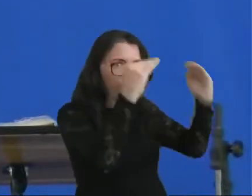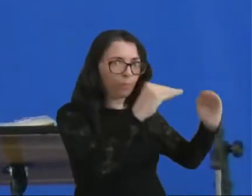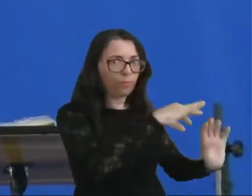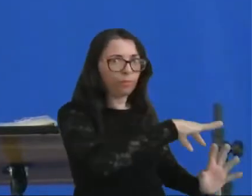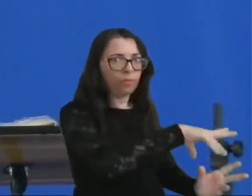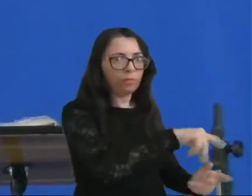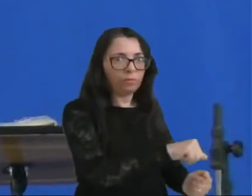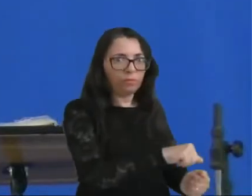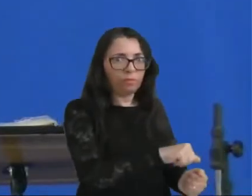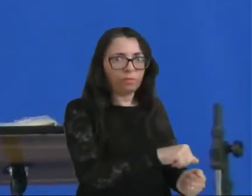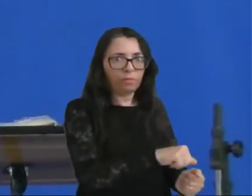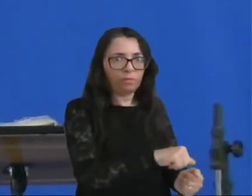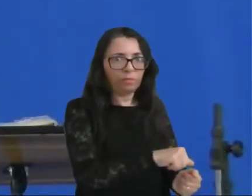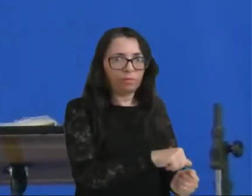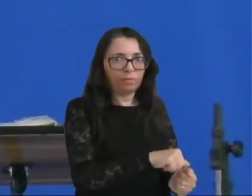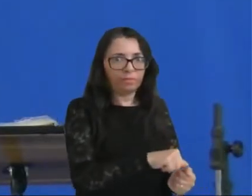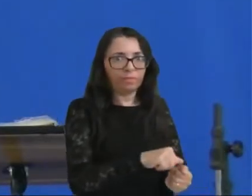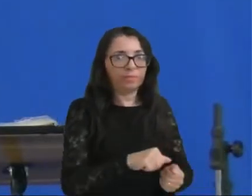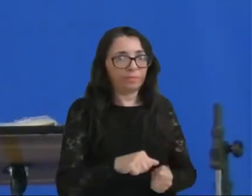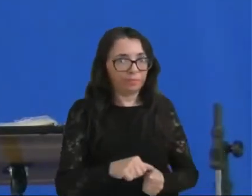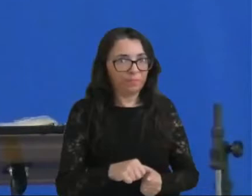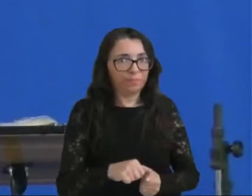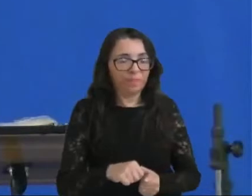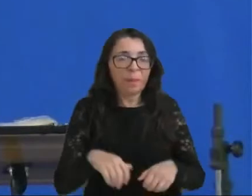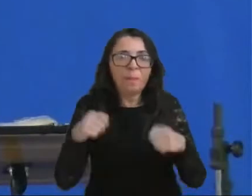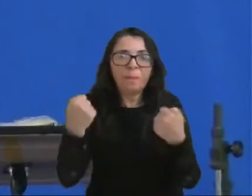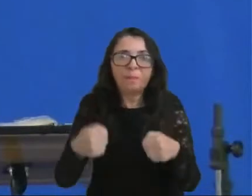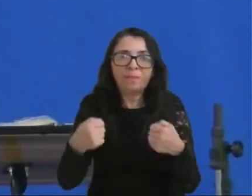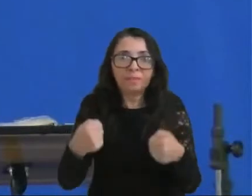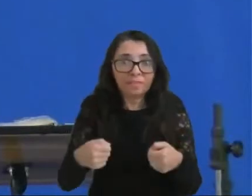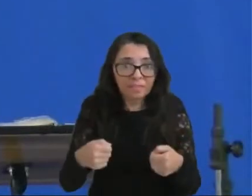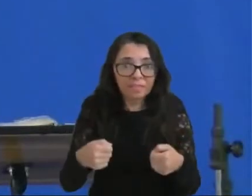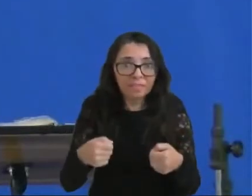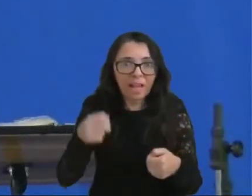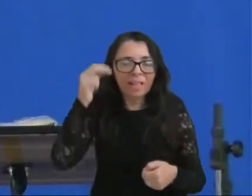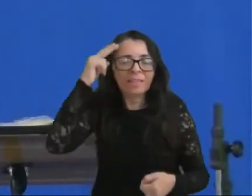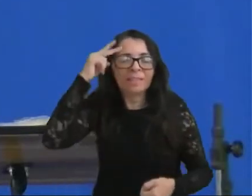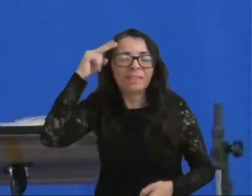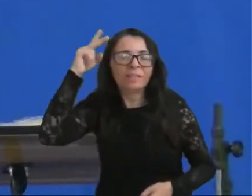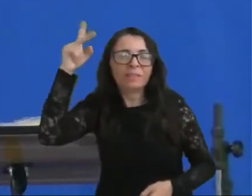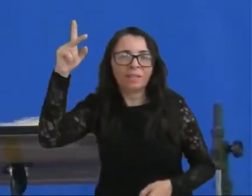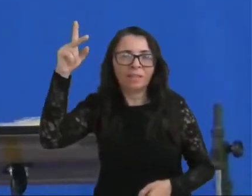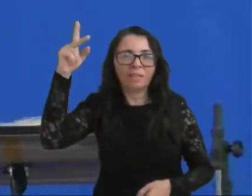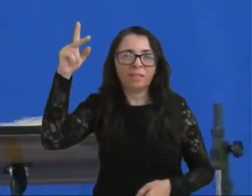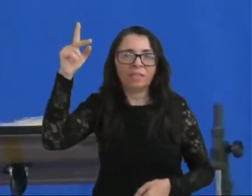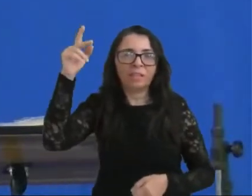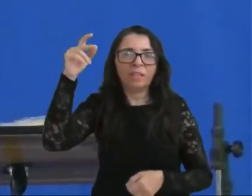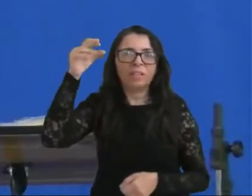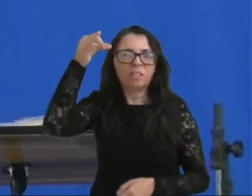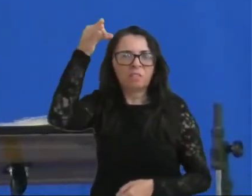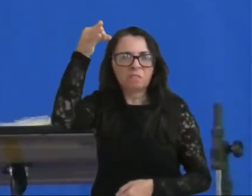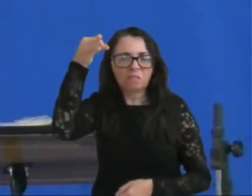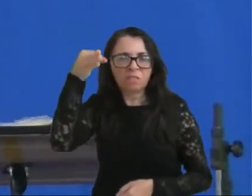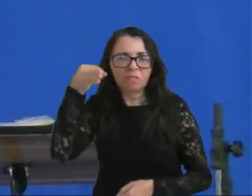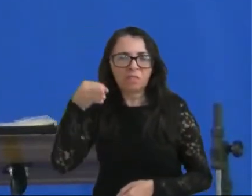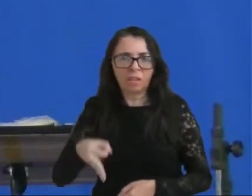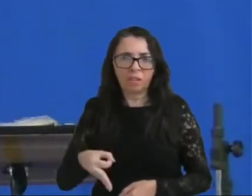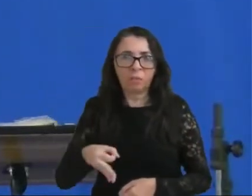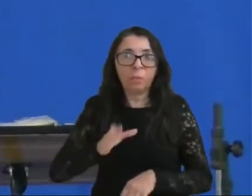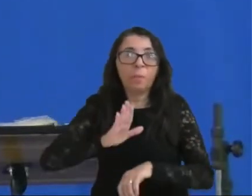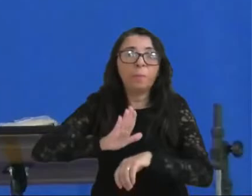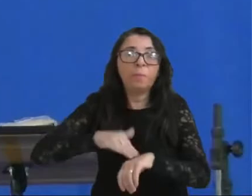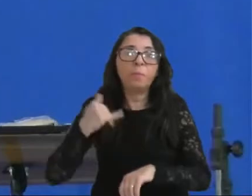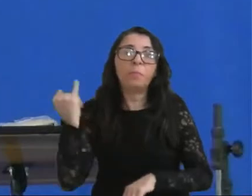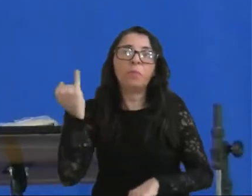distante. Ah, pastor, estou bem na minha casa, glória a Deus. Só que o seu amor pode